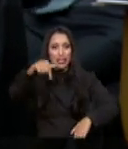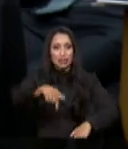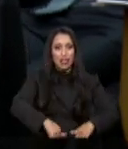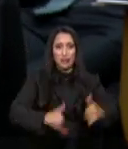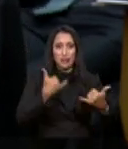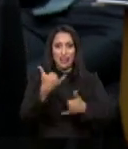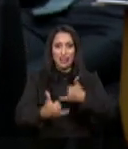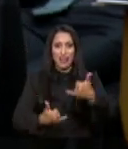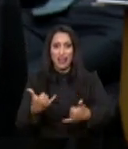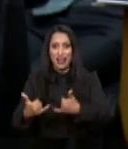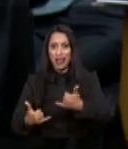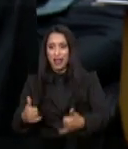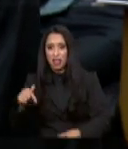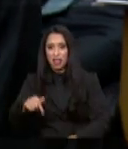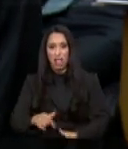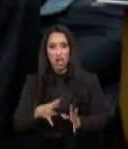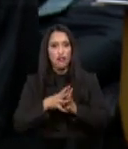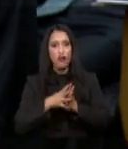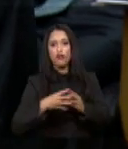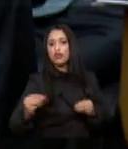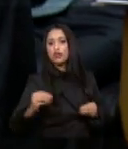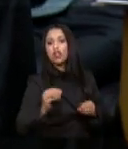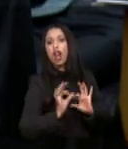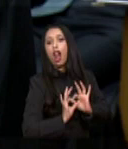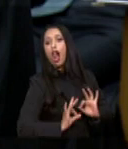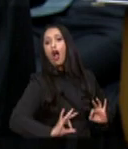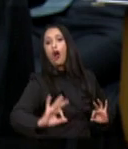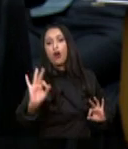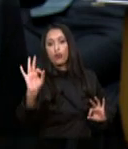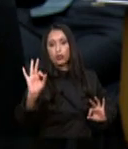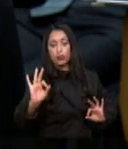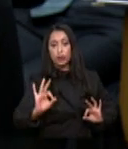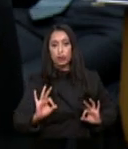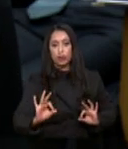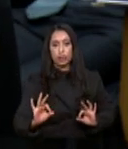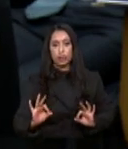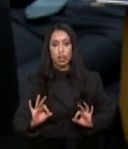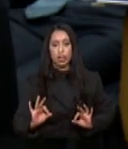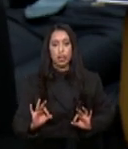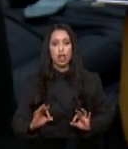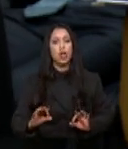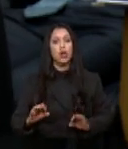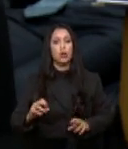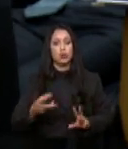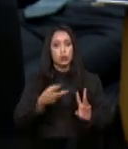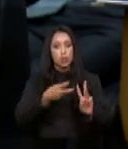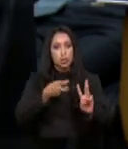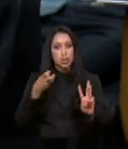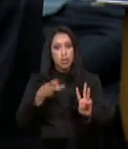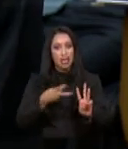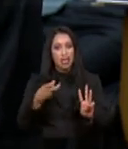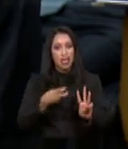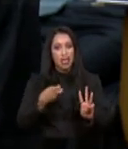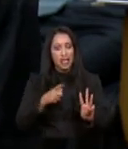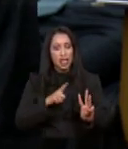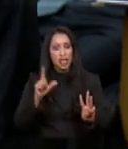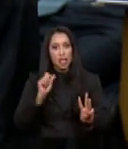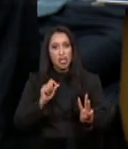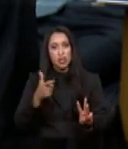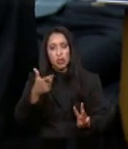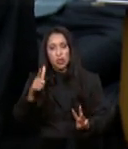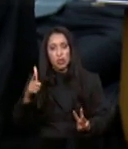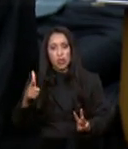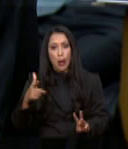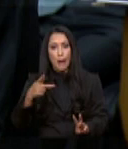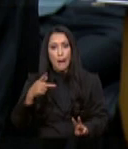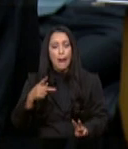nossos espelhos, fugirão para muito longe. Seus pais, os xamãs, não poderão mais chamá-los e